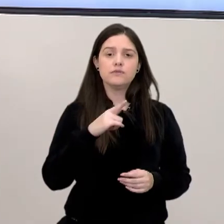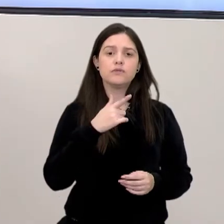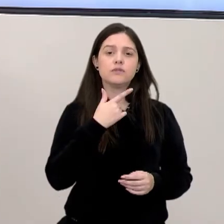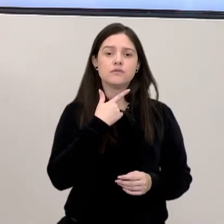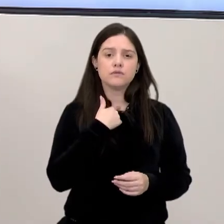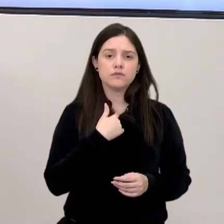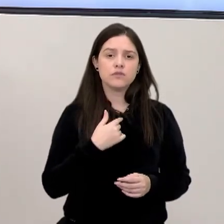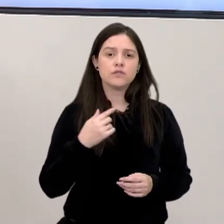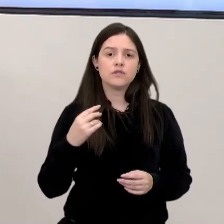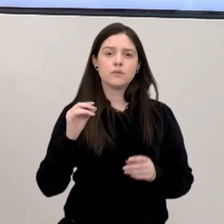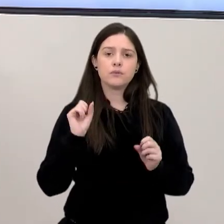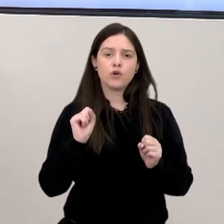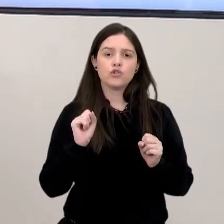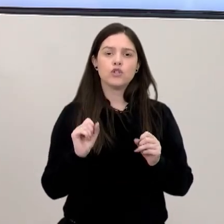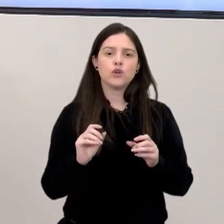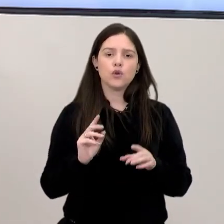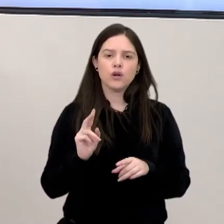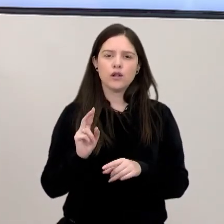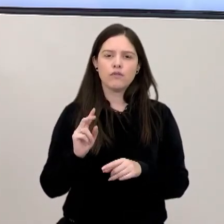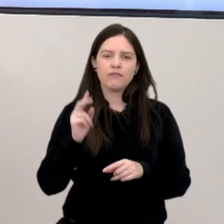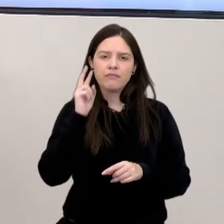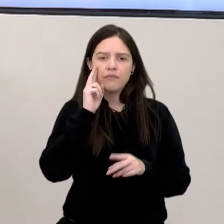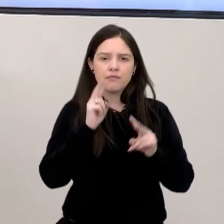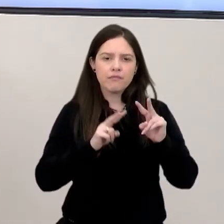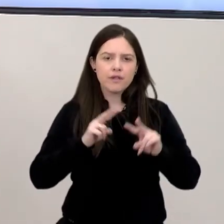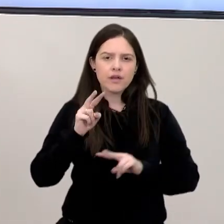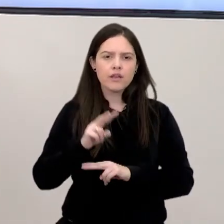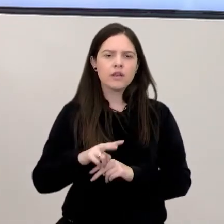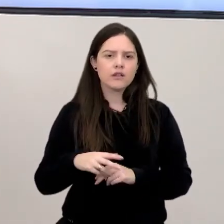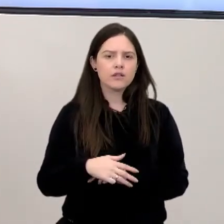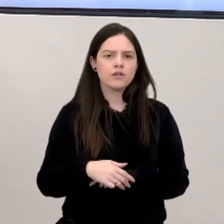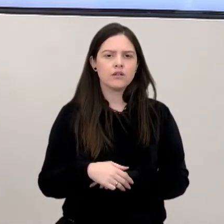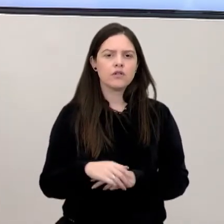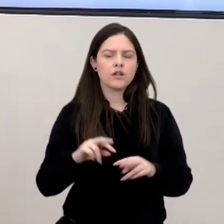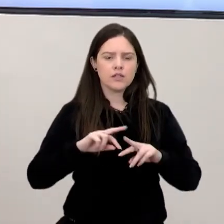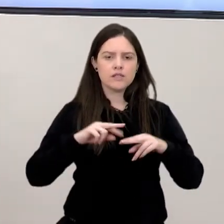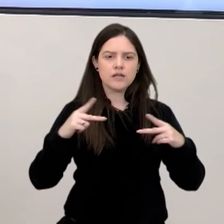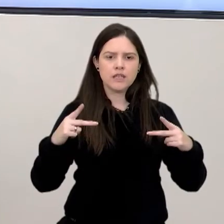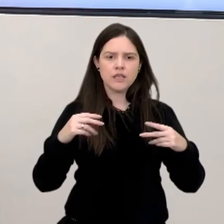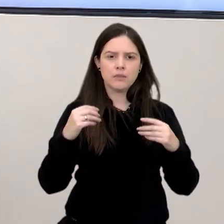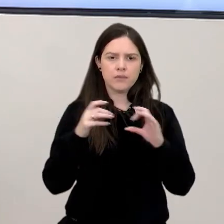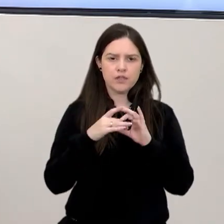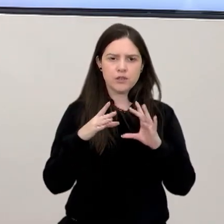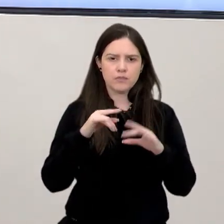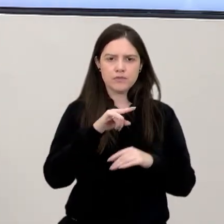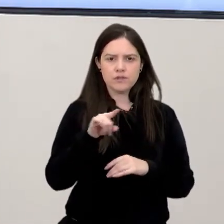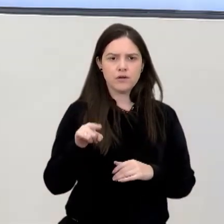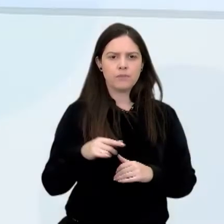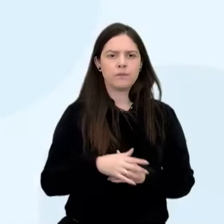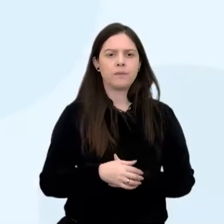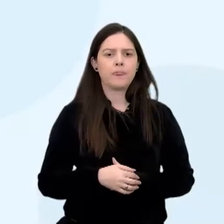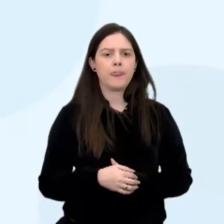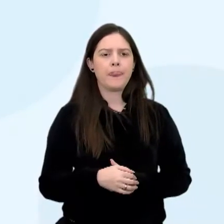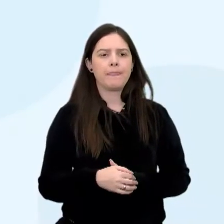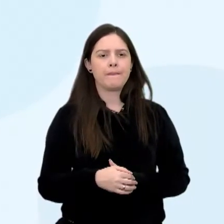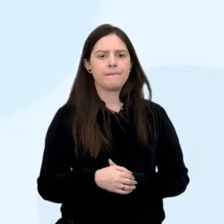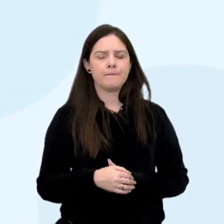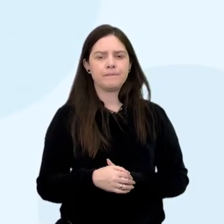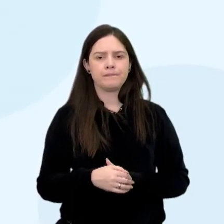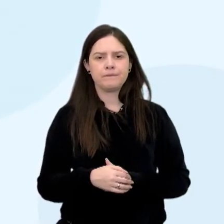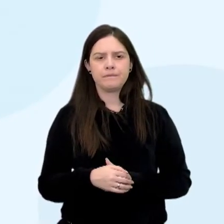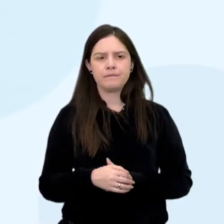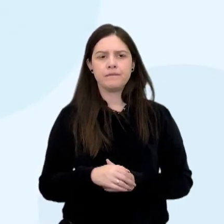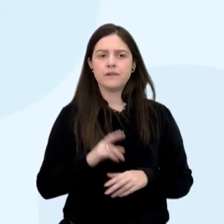vocês podem consultar diretamente aí esse link que eu vou deixar aí para vocês. Beleza? Então, olha lá, ó, como que ficaram os